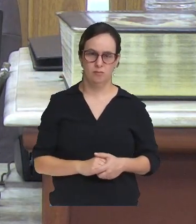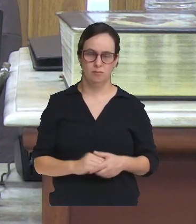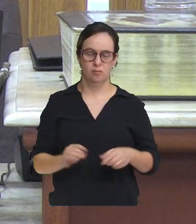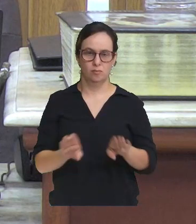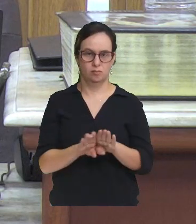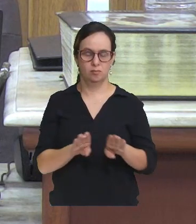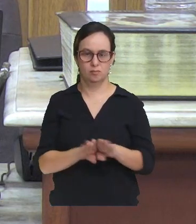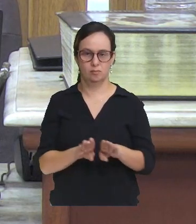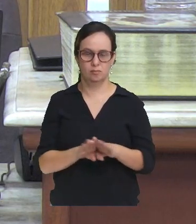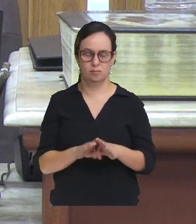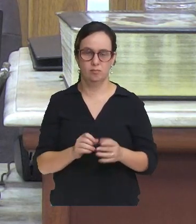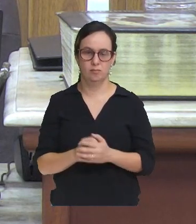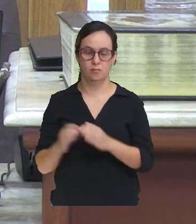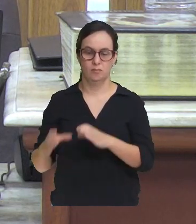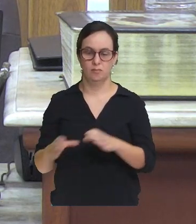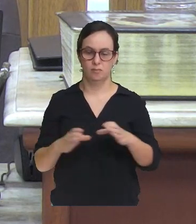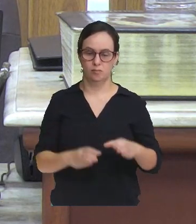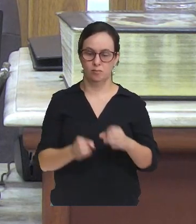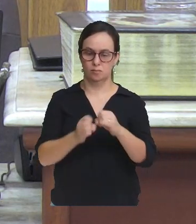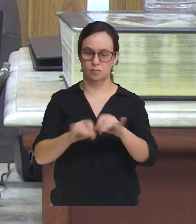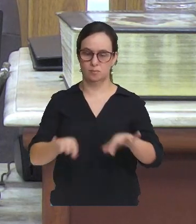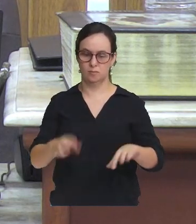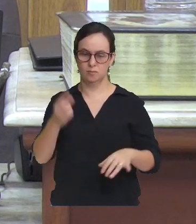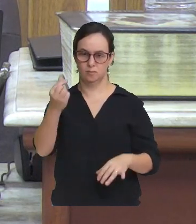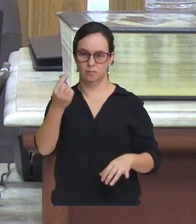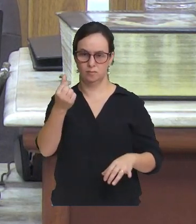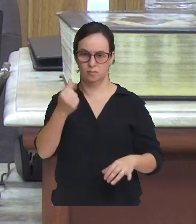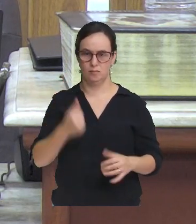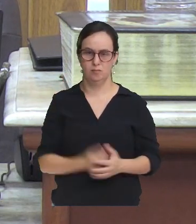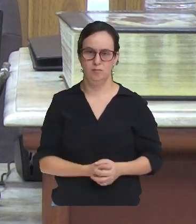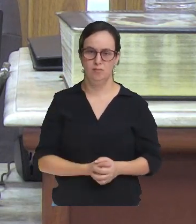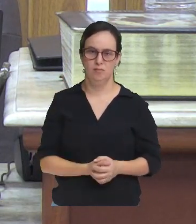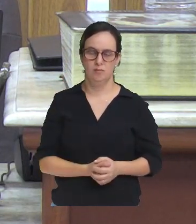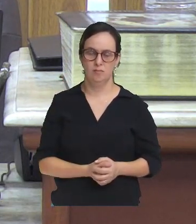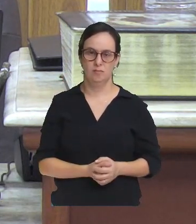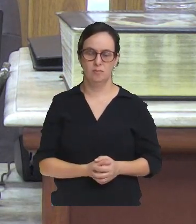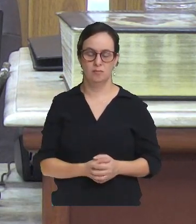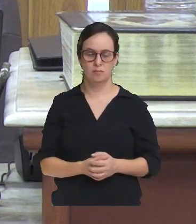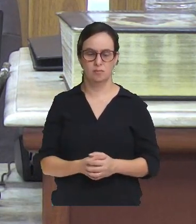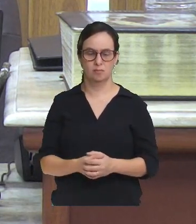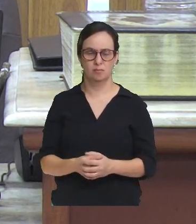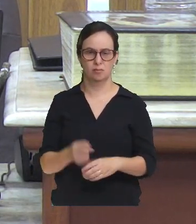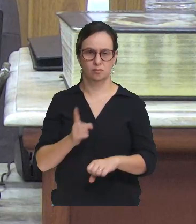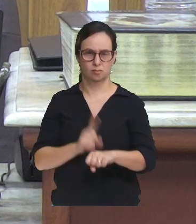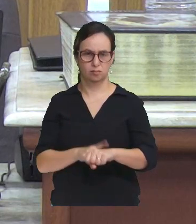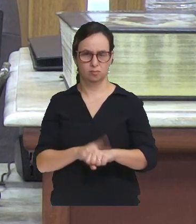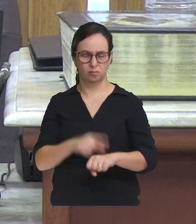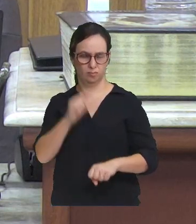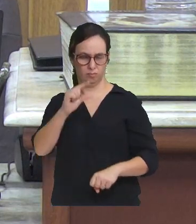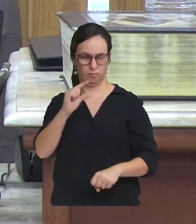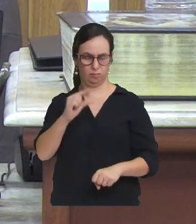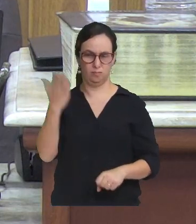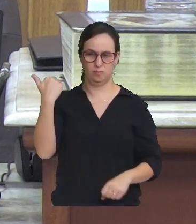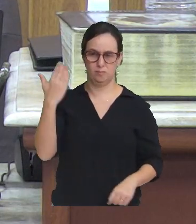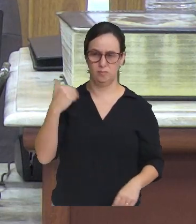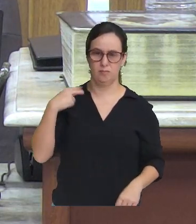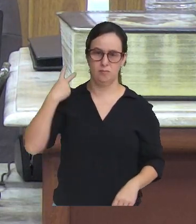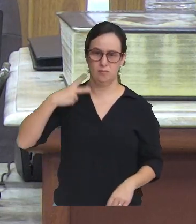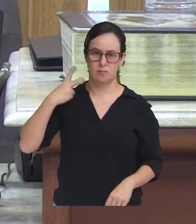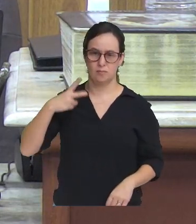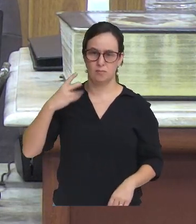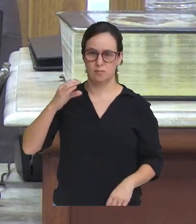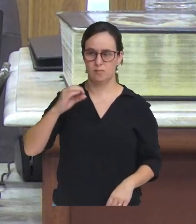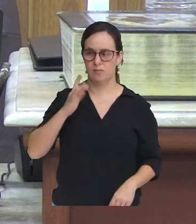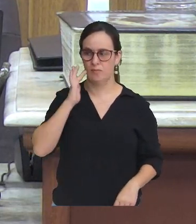na Câmara. Recentemente, nós tivemos a visita aqui de um vereador de Ourinhos e ele elogiou muito